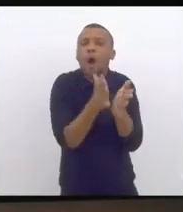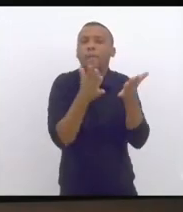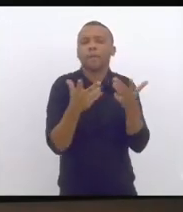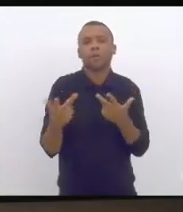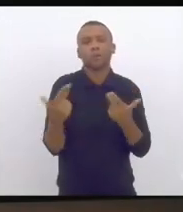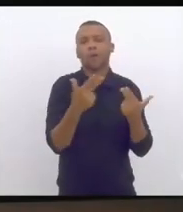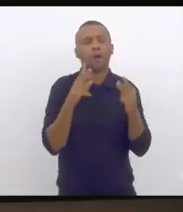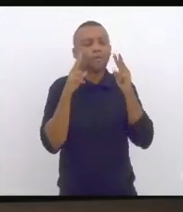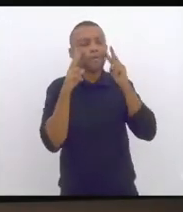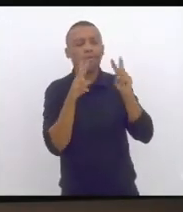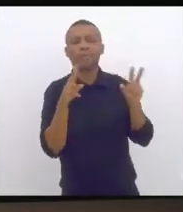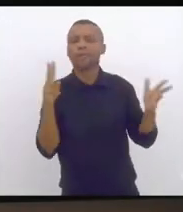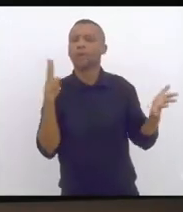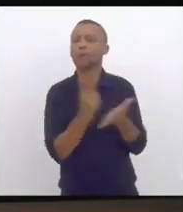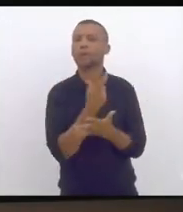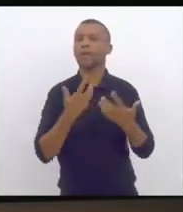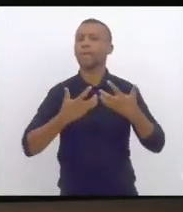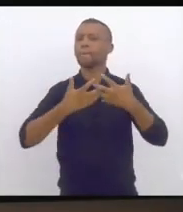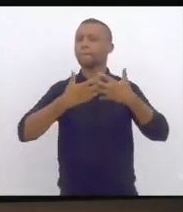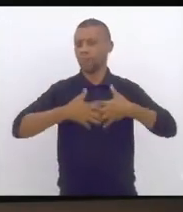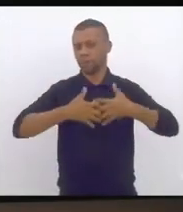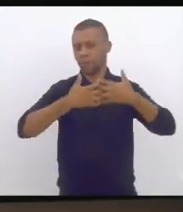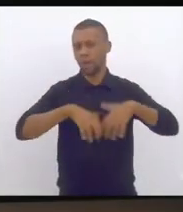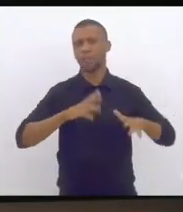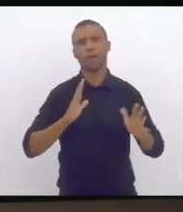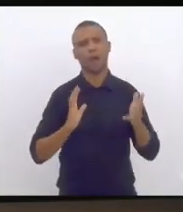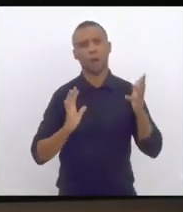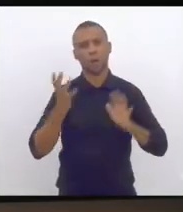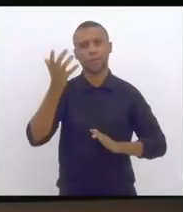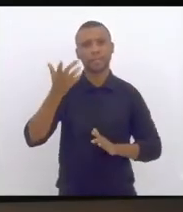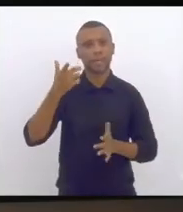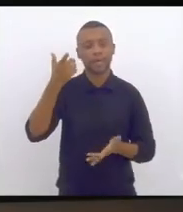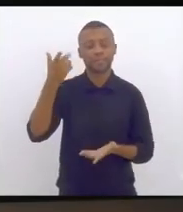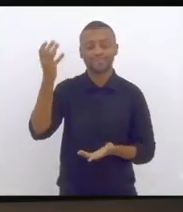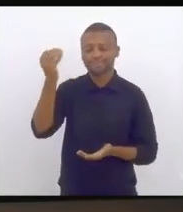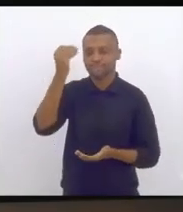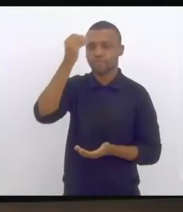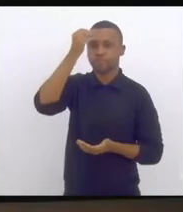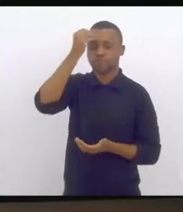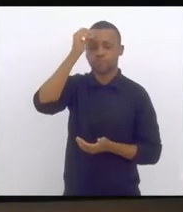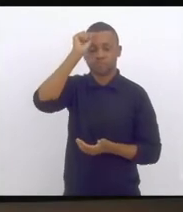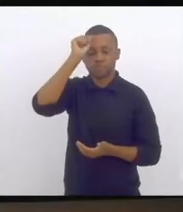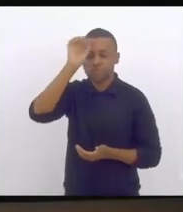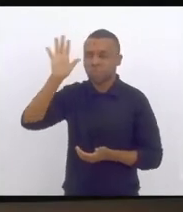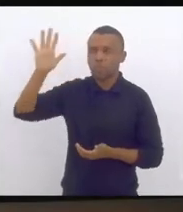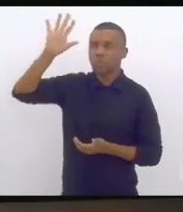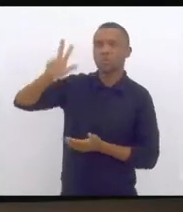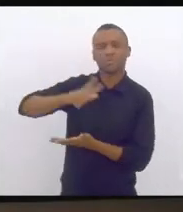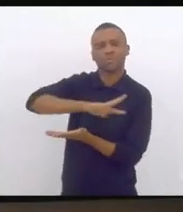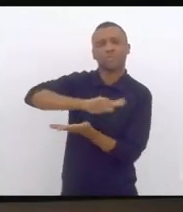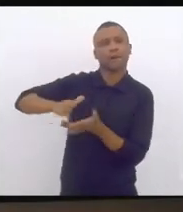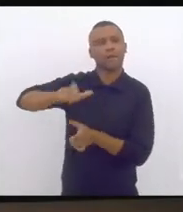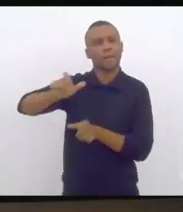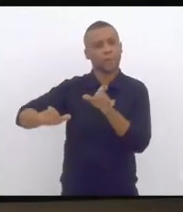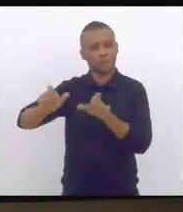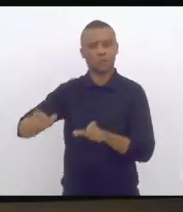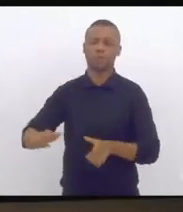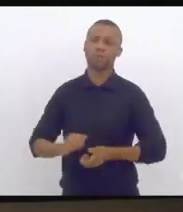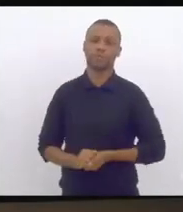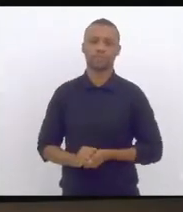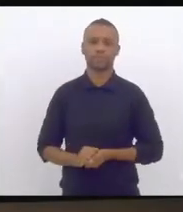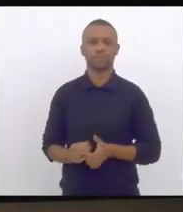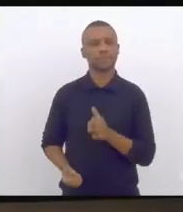nós vimos em Petrópolis acontecer, e está tão fresco na memória de tantas pessoas. Implementar